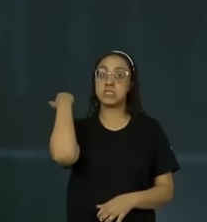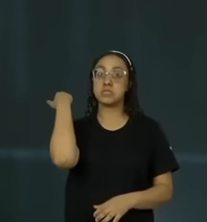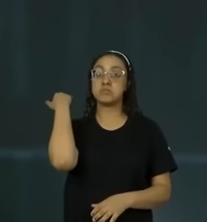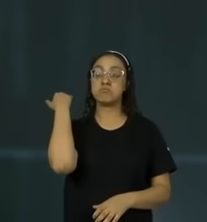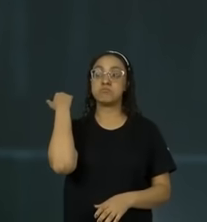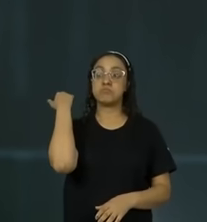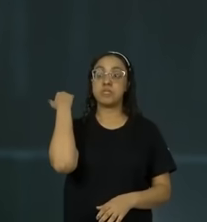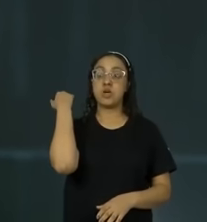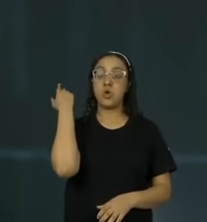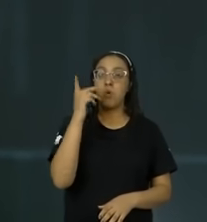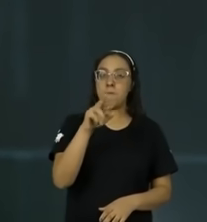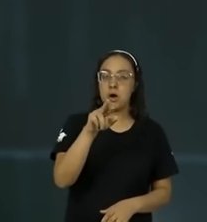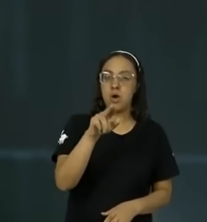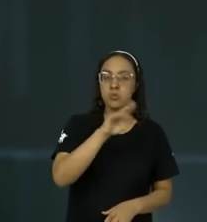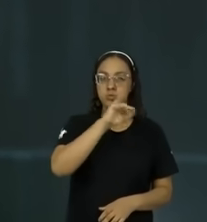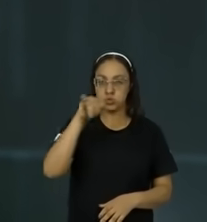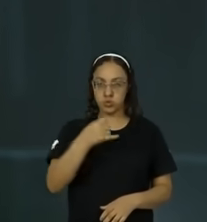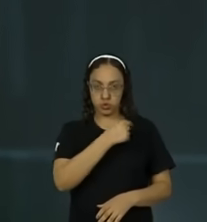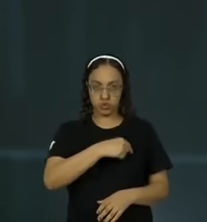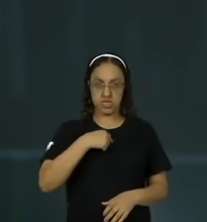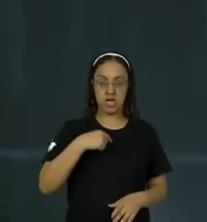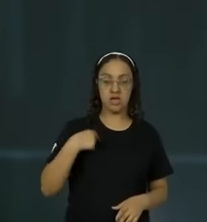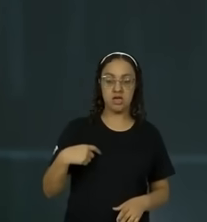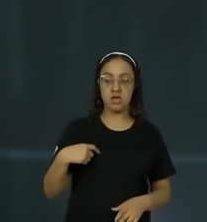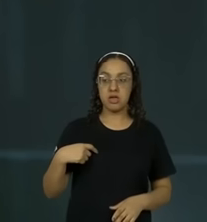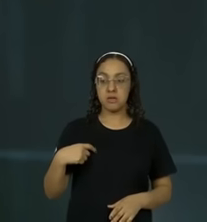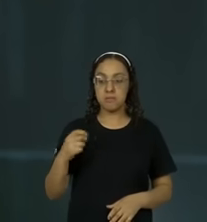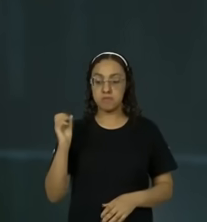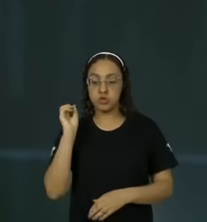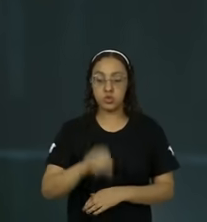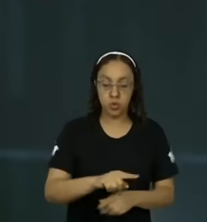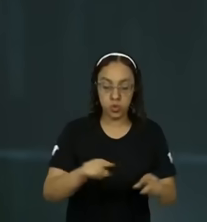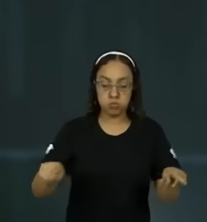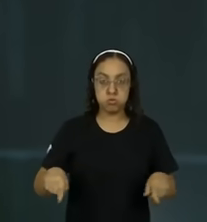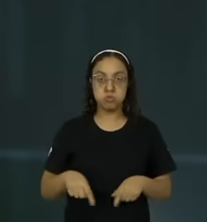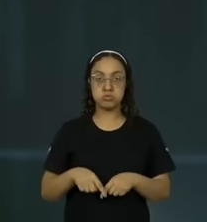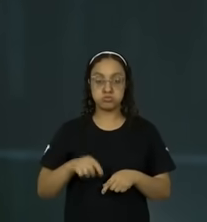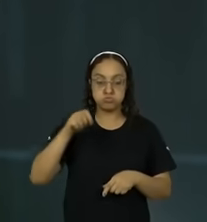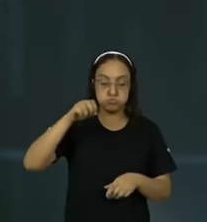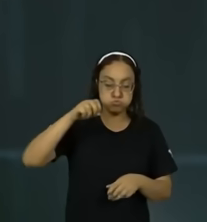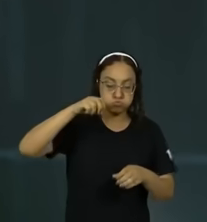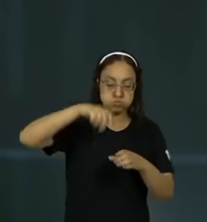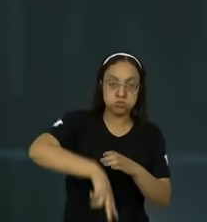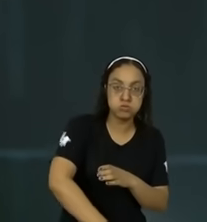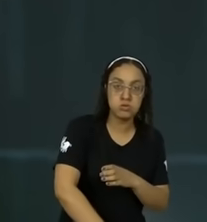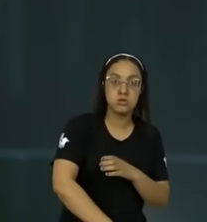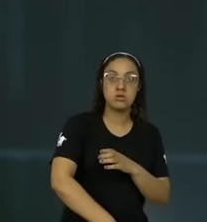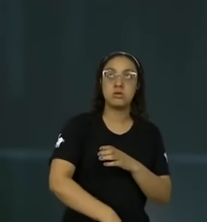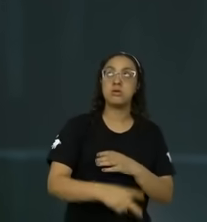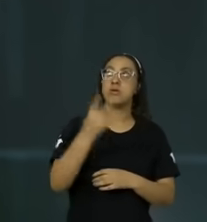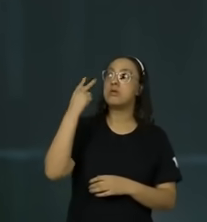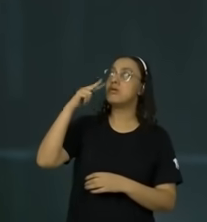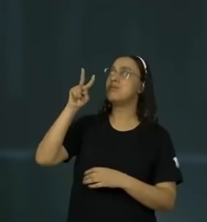chora. Quando ele é acusado de estupro diante da mulher de Potifar, a Bíblia não menciona que ele chora. Quando ele é